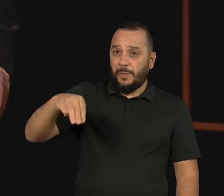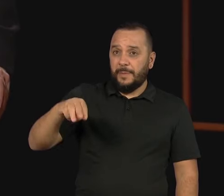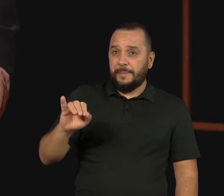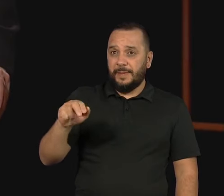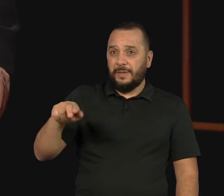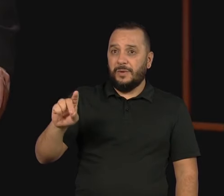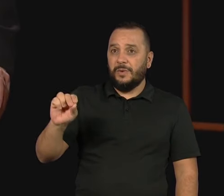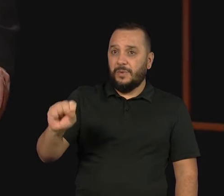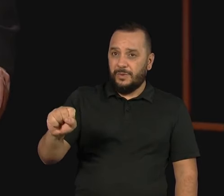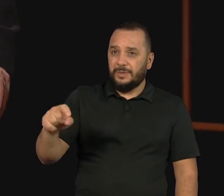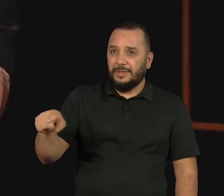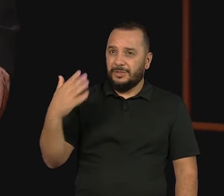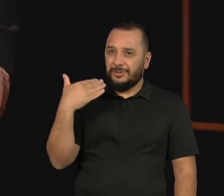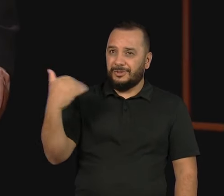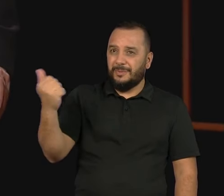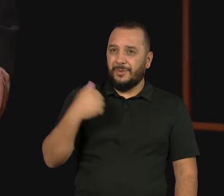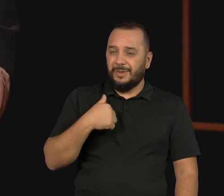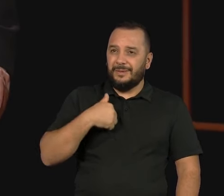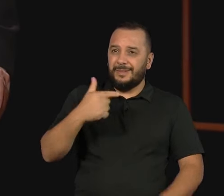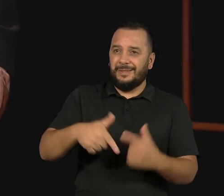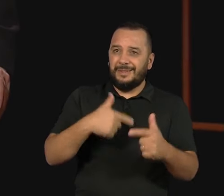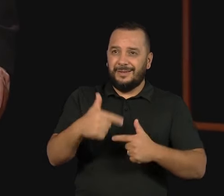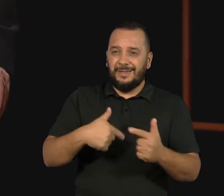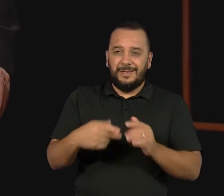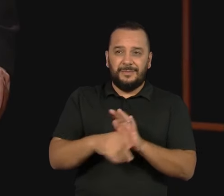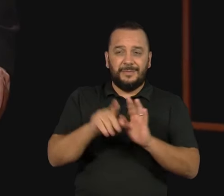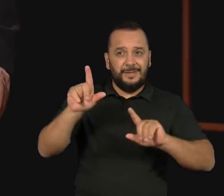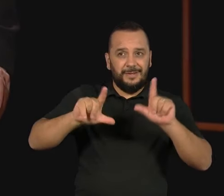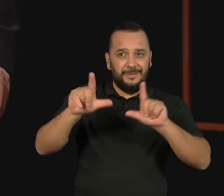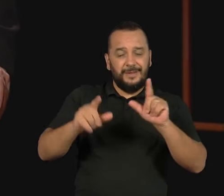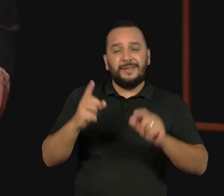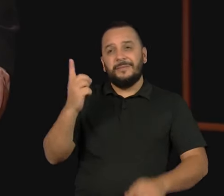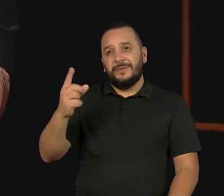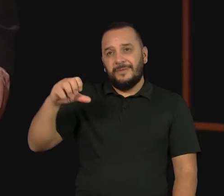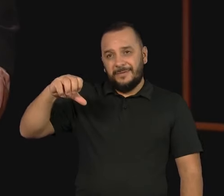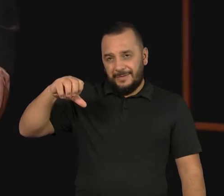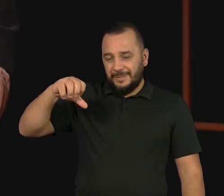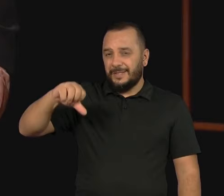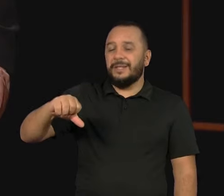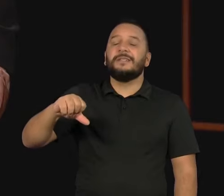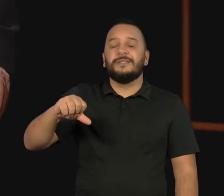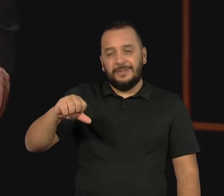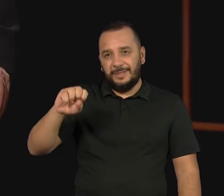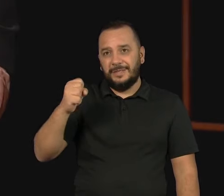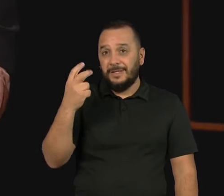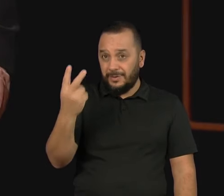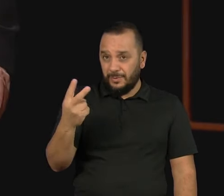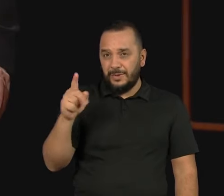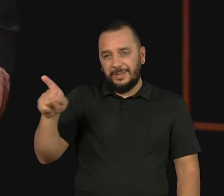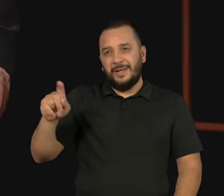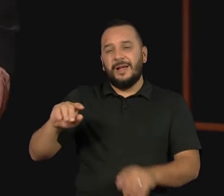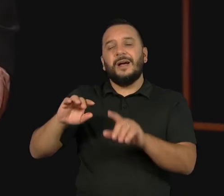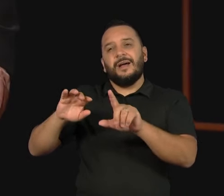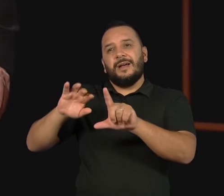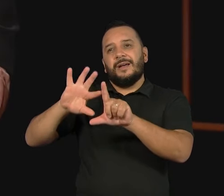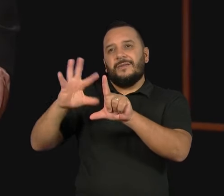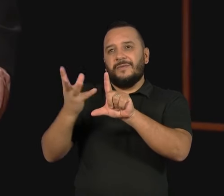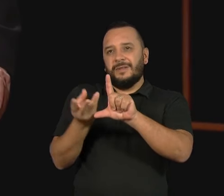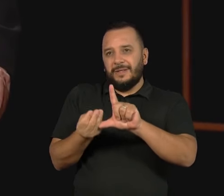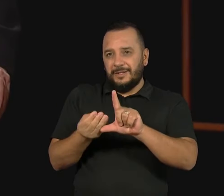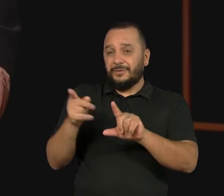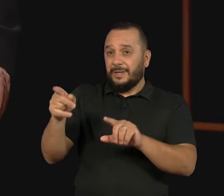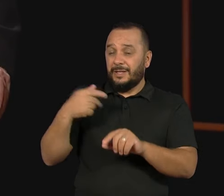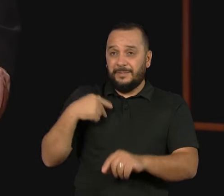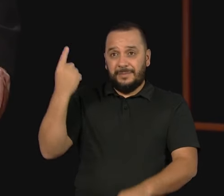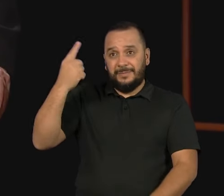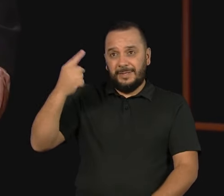para trabalhar em TV, em 1982, Quadros do Fantástico. Depois ele foi o primeiro diretor de uma peça